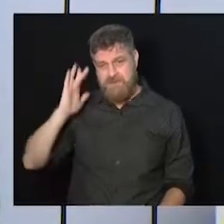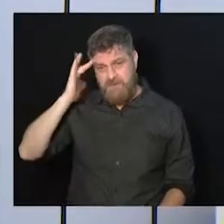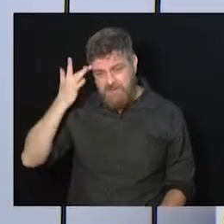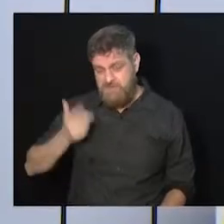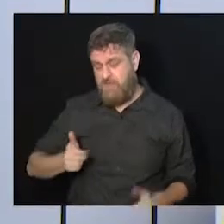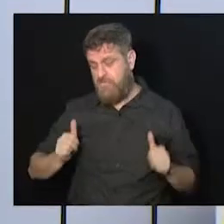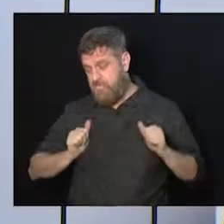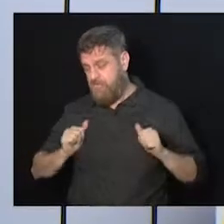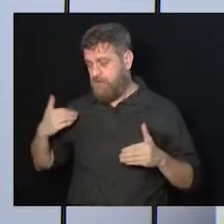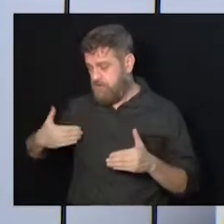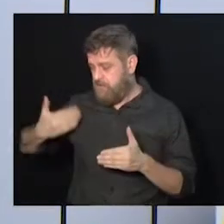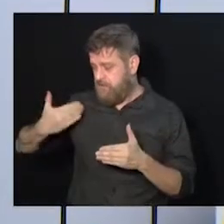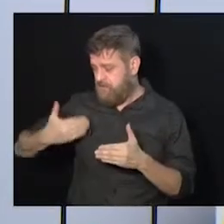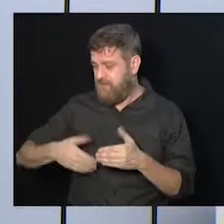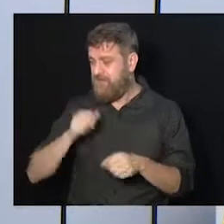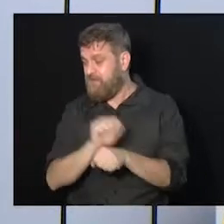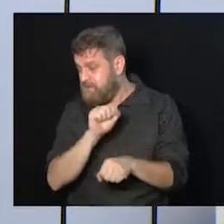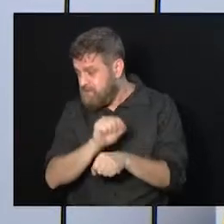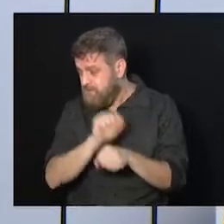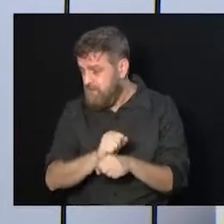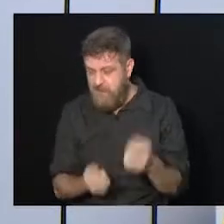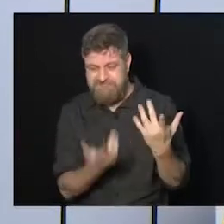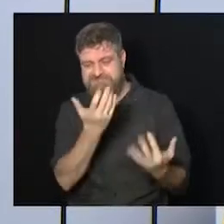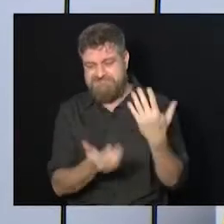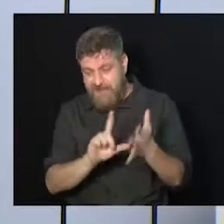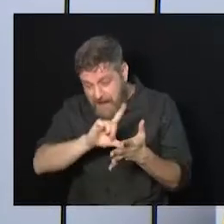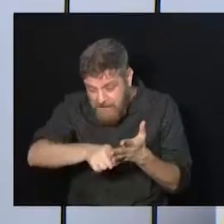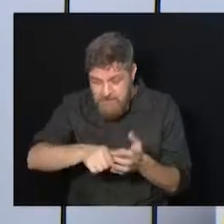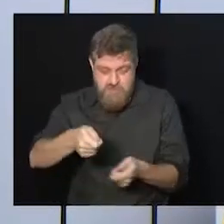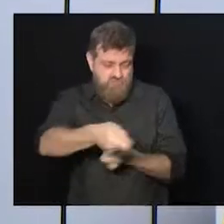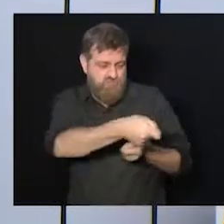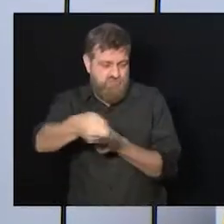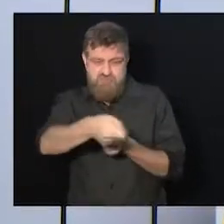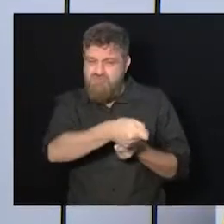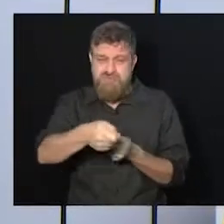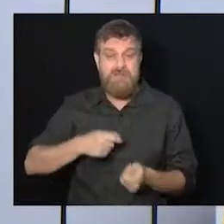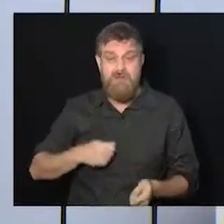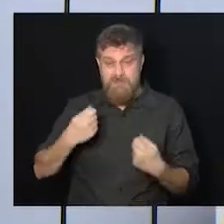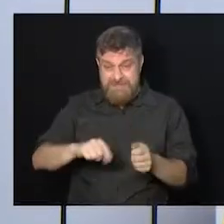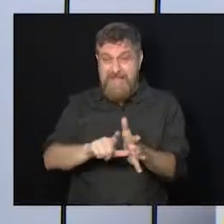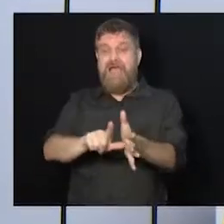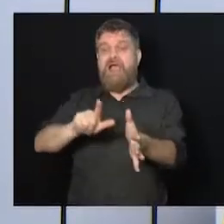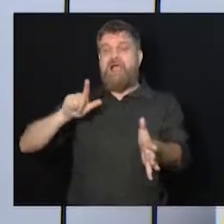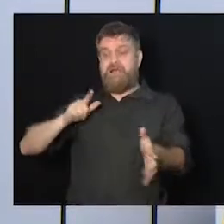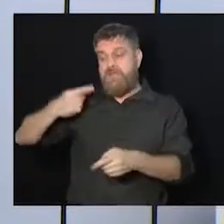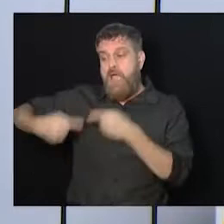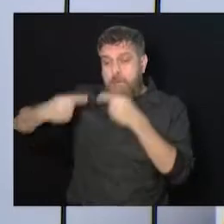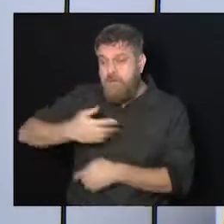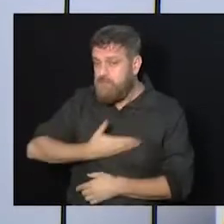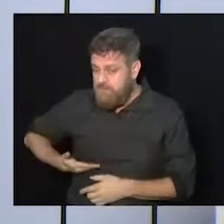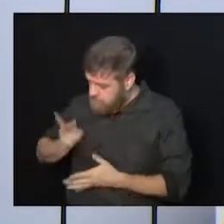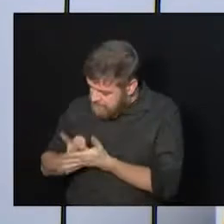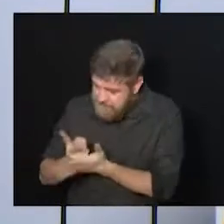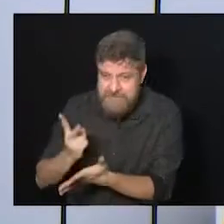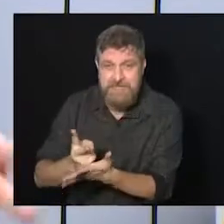adotar medidas de combater as queimadas, eu acho que ela é necessária, mas ela tem que ser adotada como uma política pública permanente,